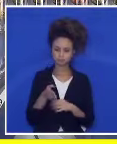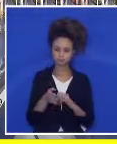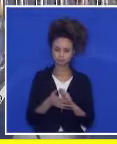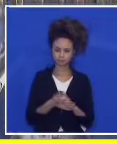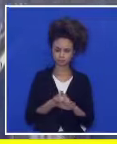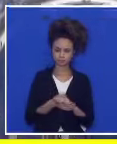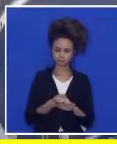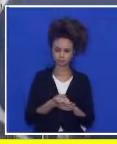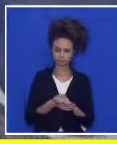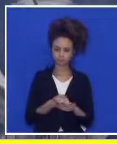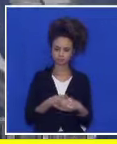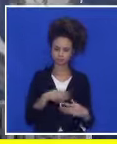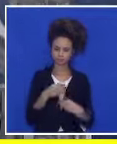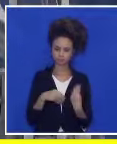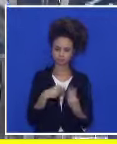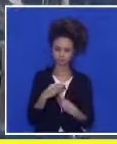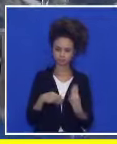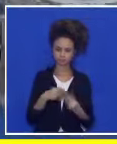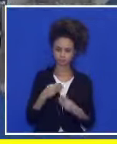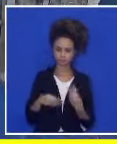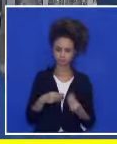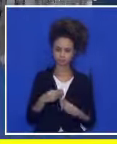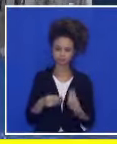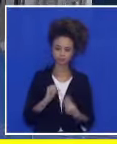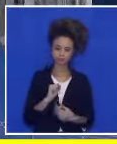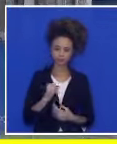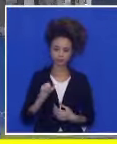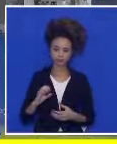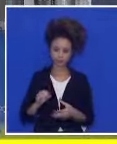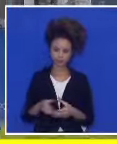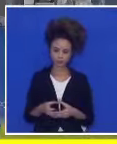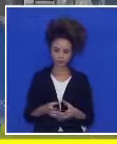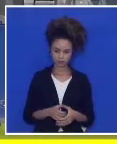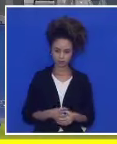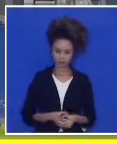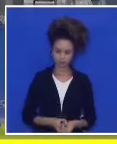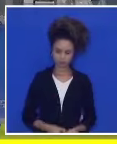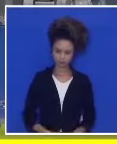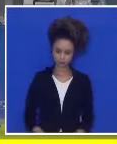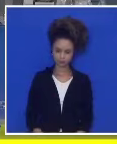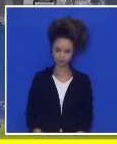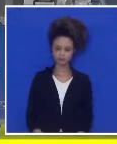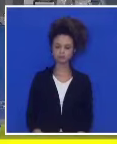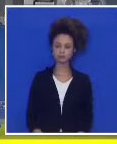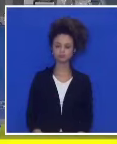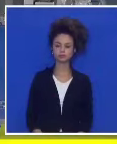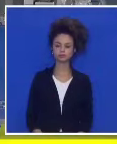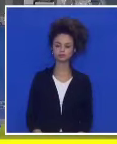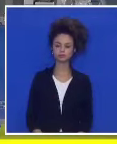Valendo! Globo recarregado, embaralhando 80 bolas numeradas de 0 a 80.